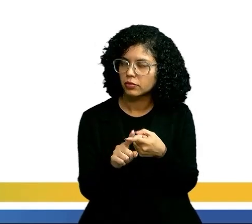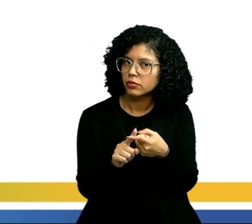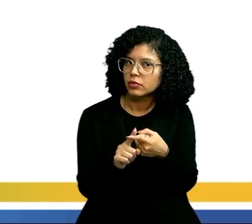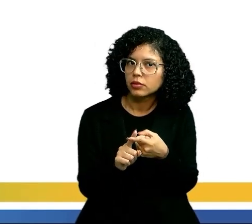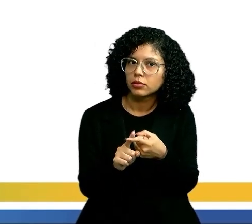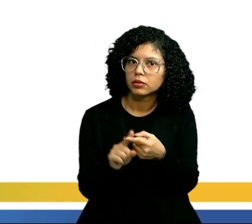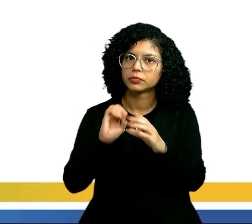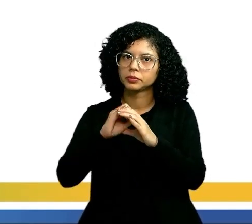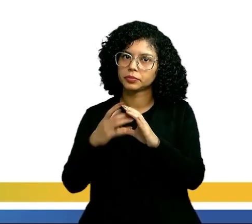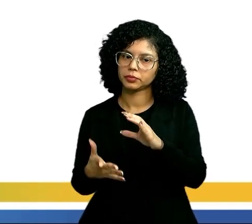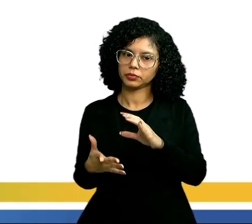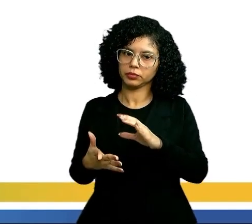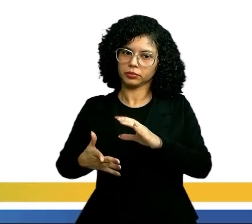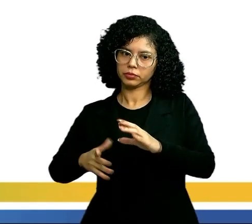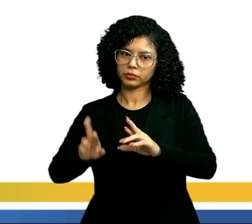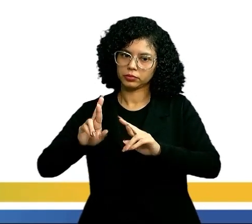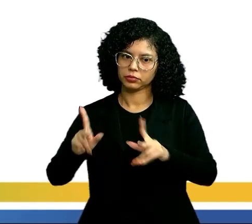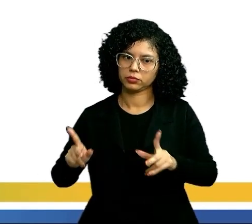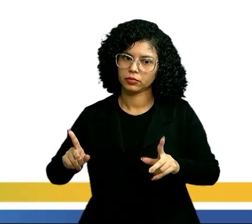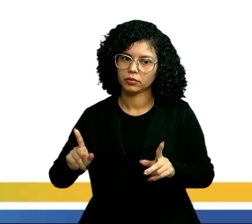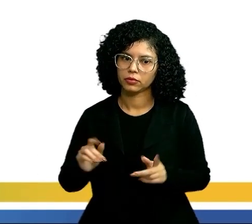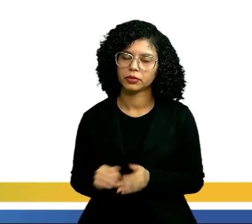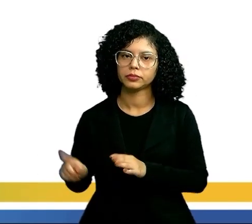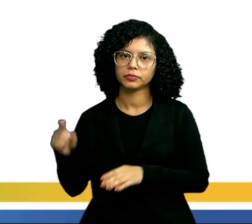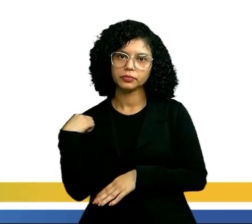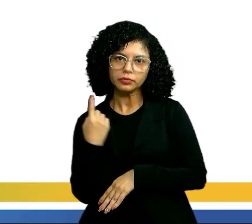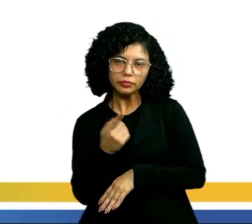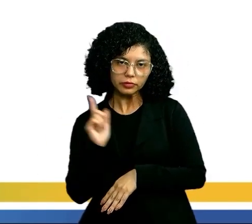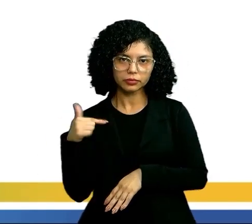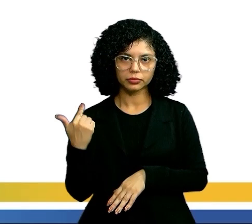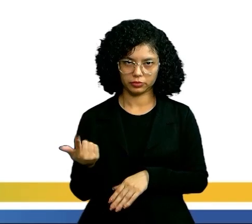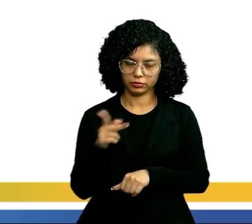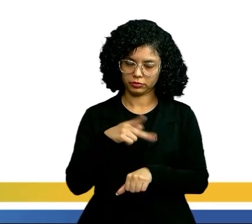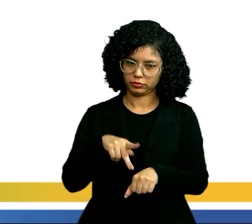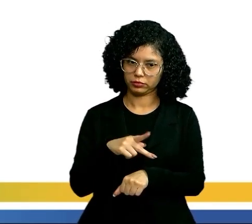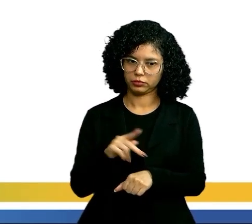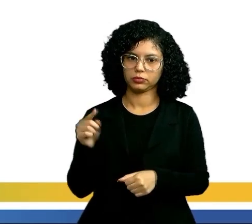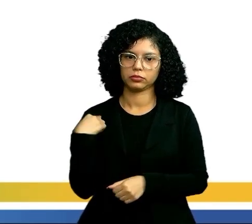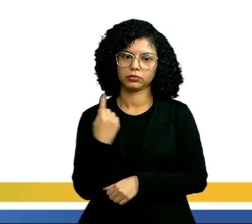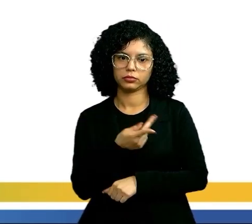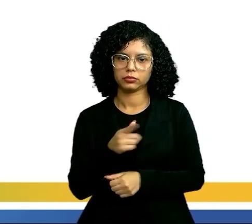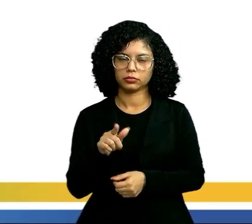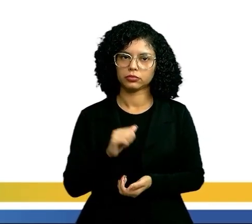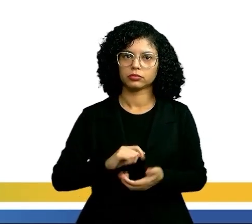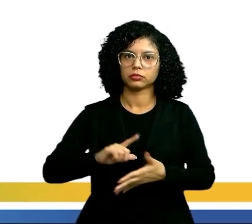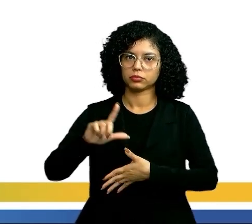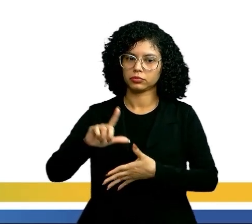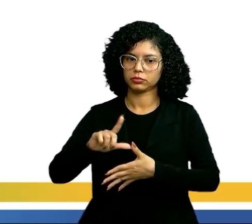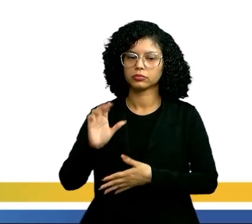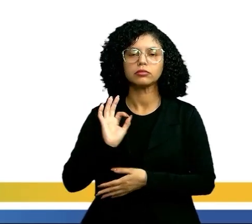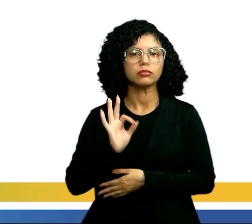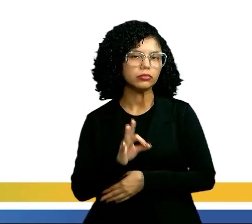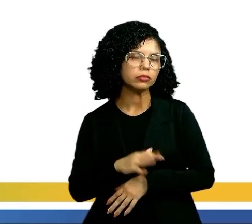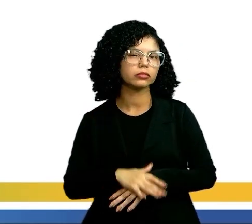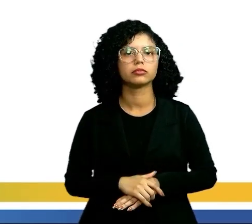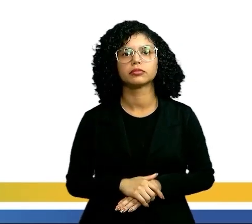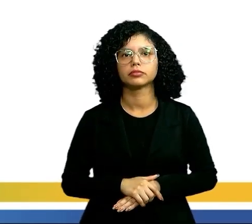dessas características diferenciadas em relação aos outros países da nossa Latinoamérica,